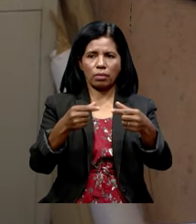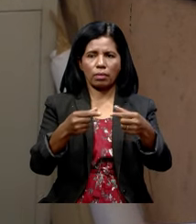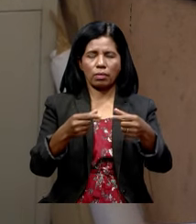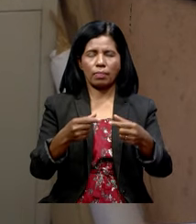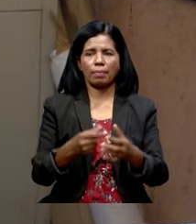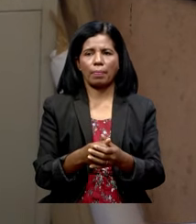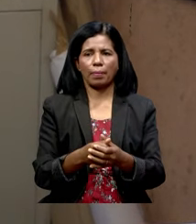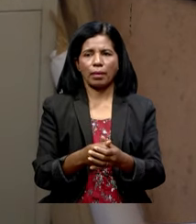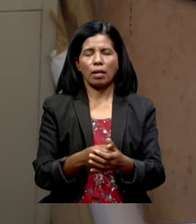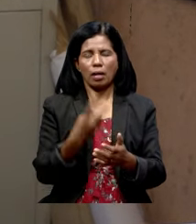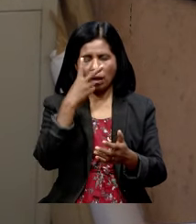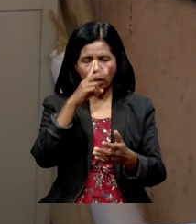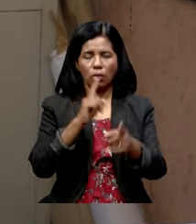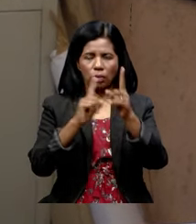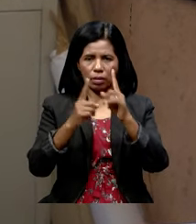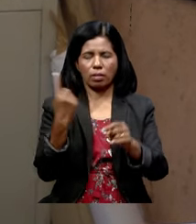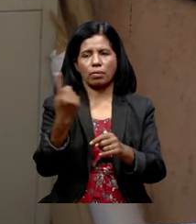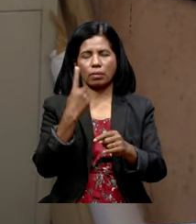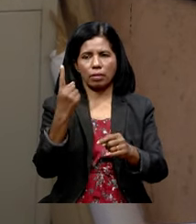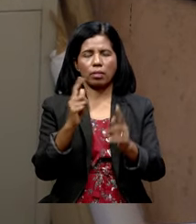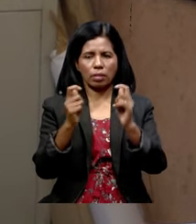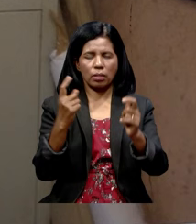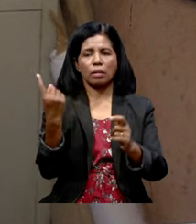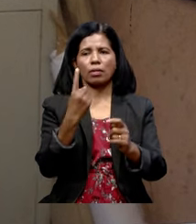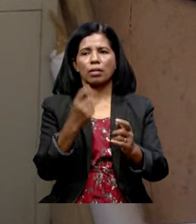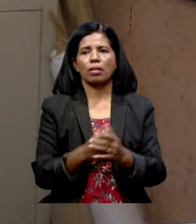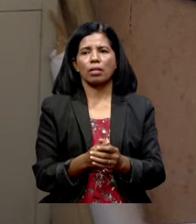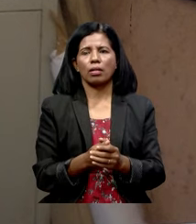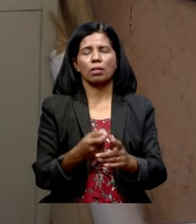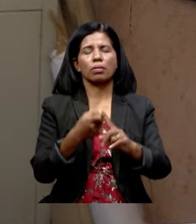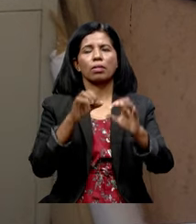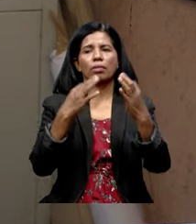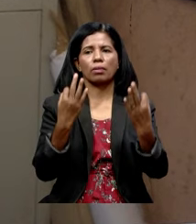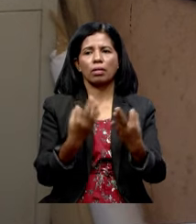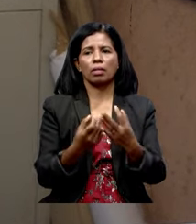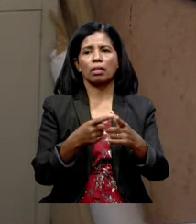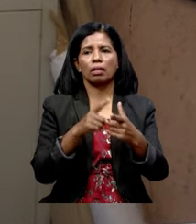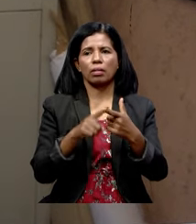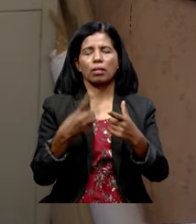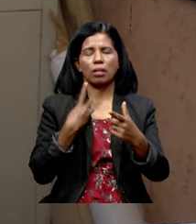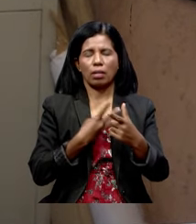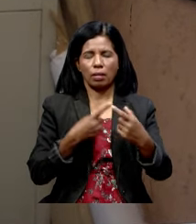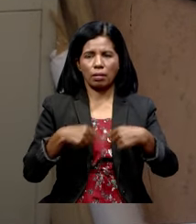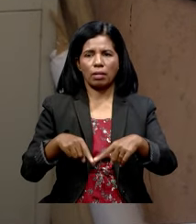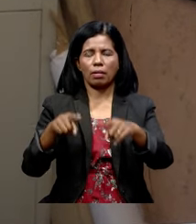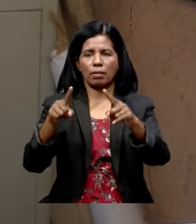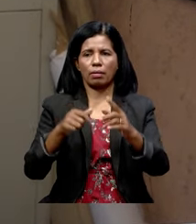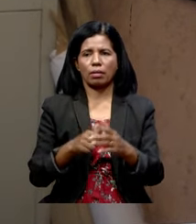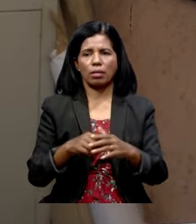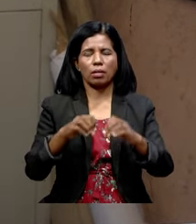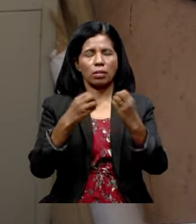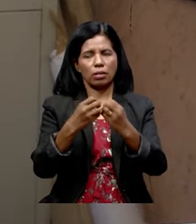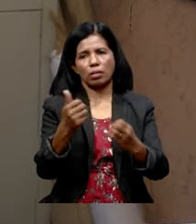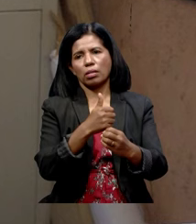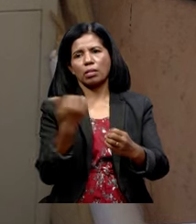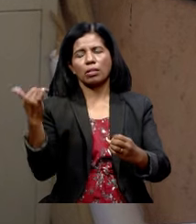ne aproximação na fatin ita kokotenta na fatin so que usine familia madian depois depois ma kamemba su si organização balu